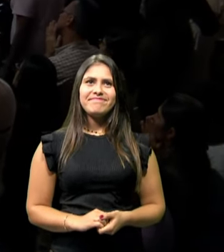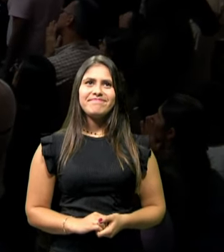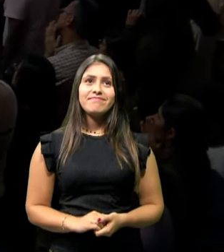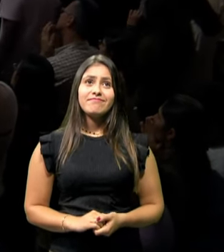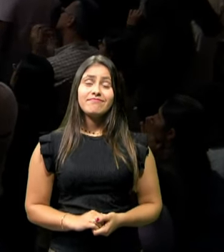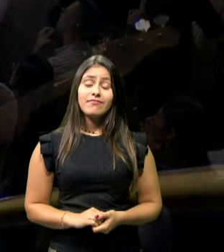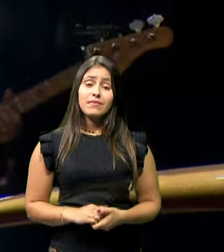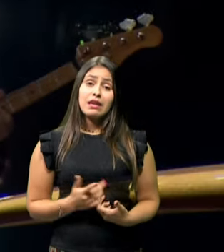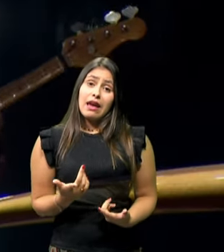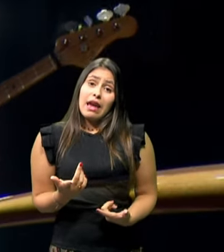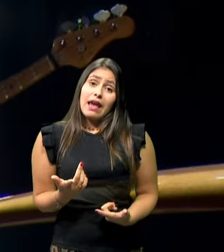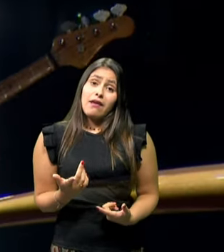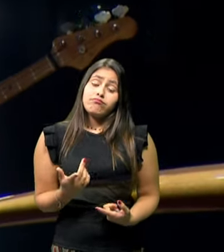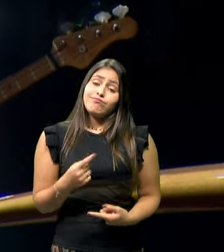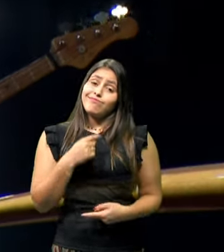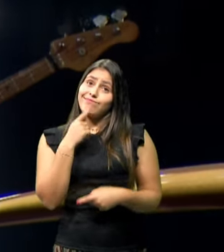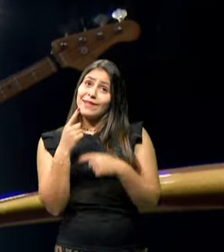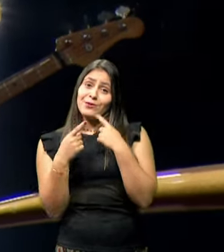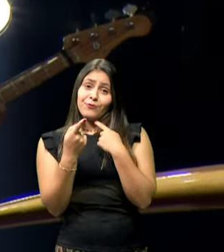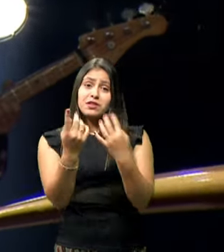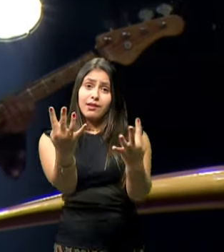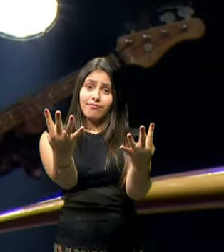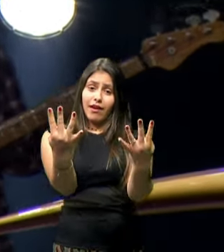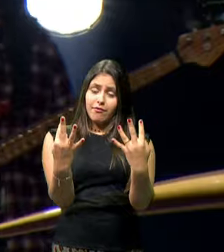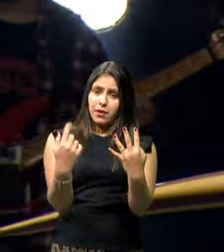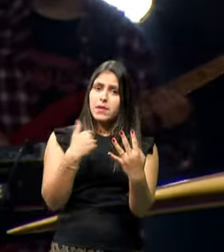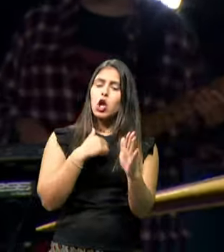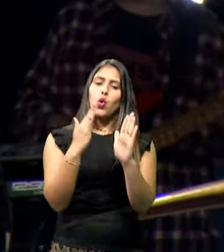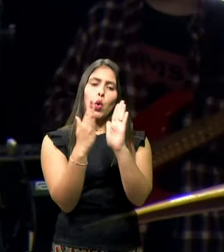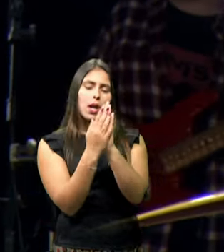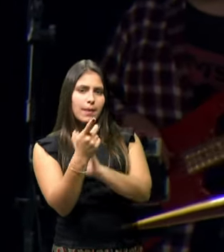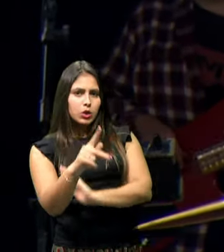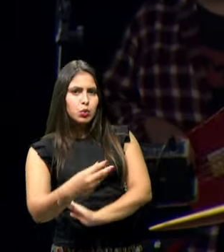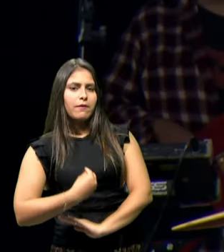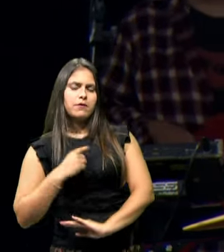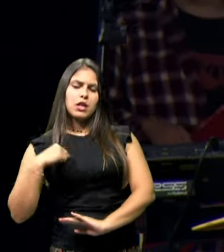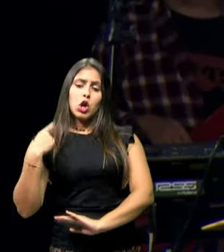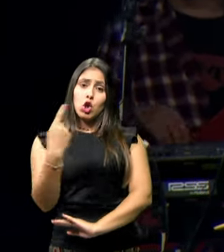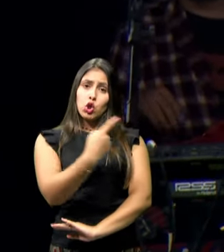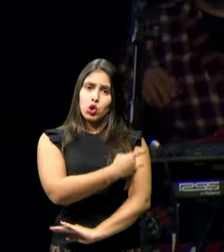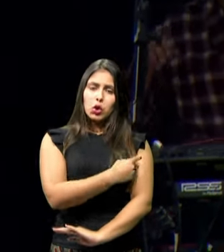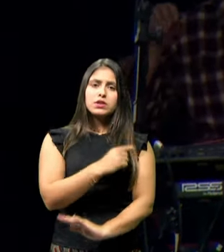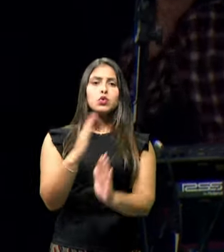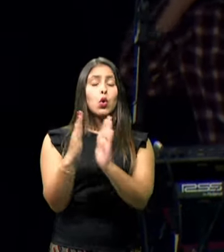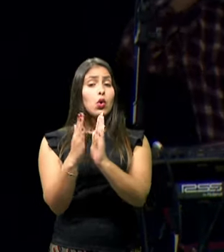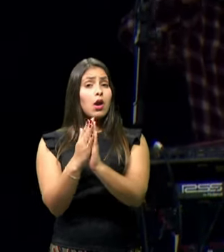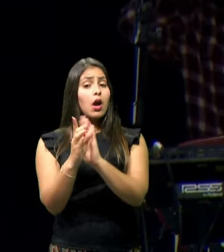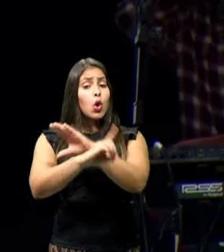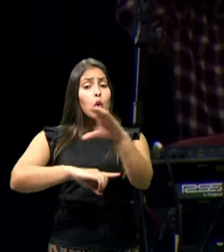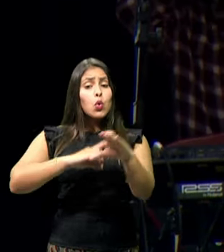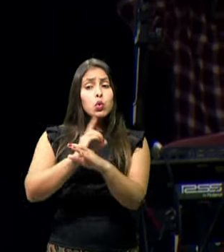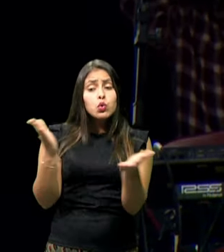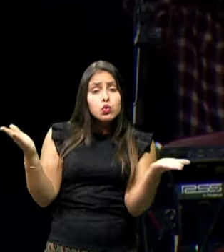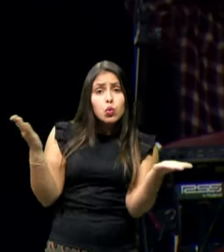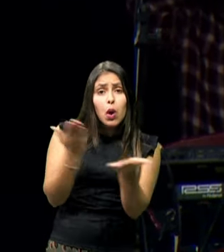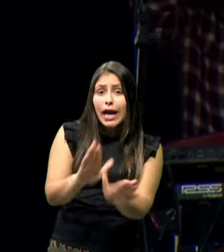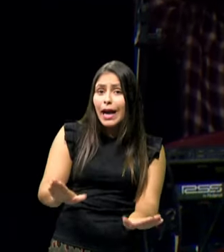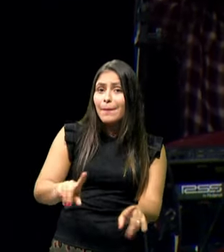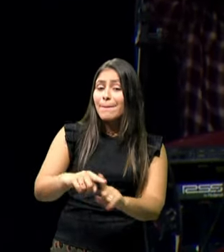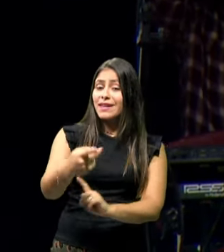Essa que é a questão. Você vem aqui à frente, eu vou orar por você, a igreja vai orar, o culto vai acabar, mas a vida vai